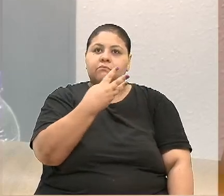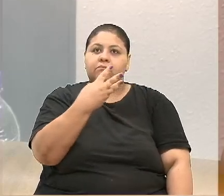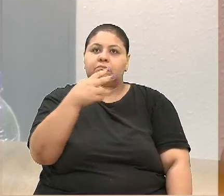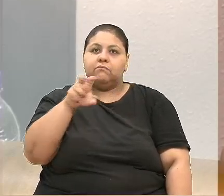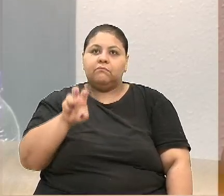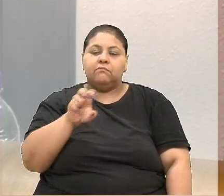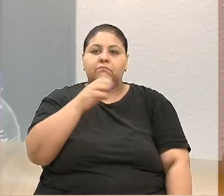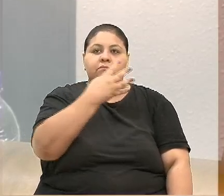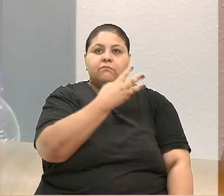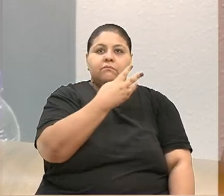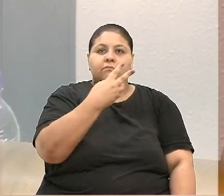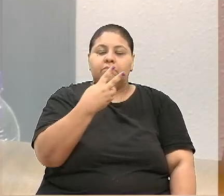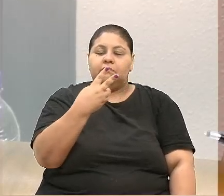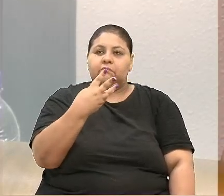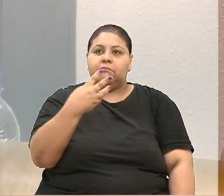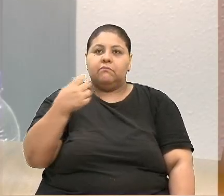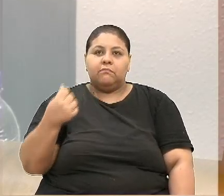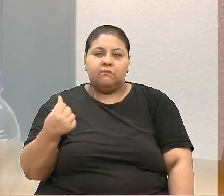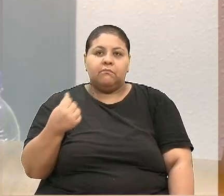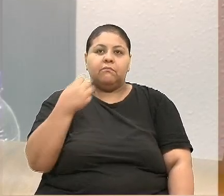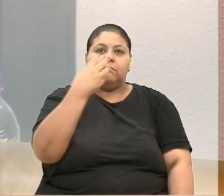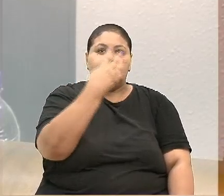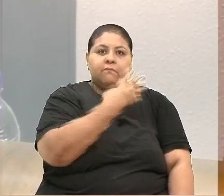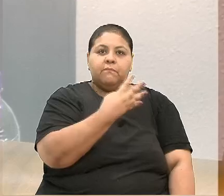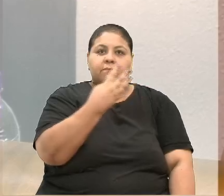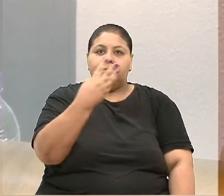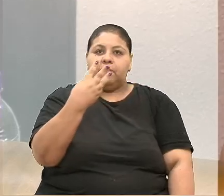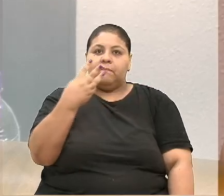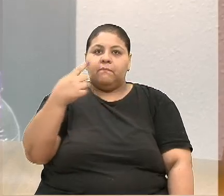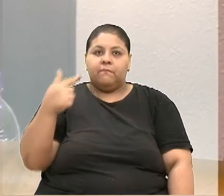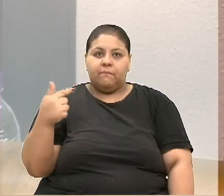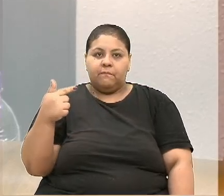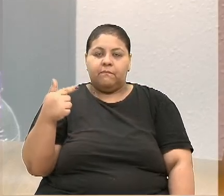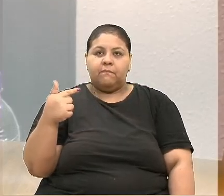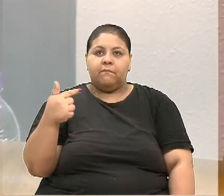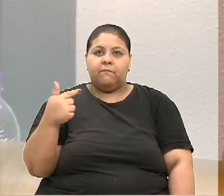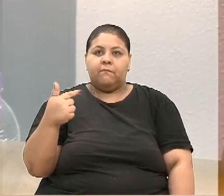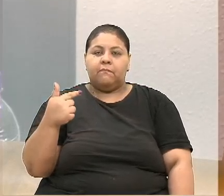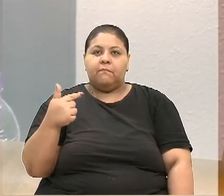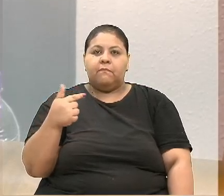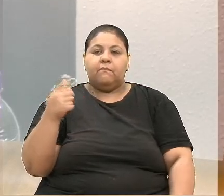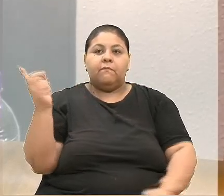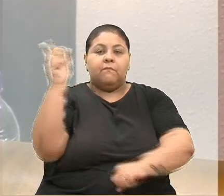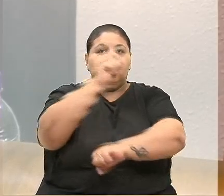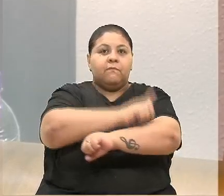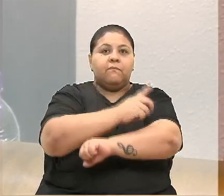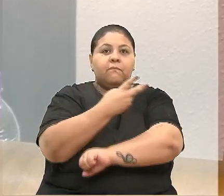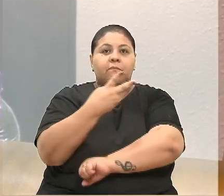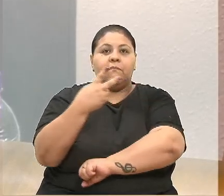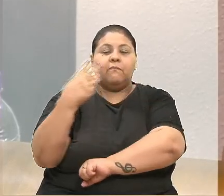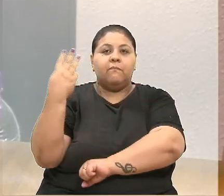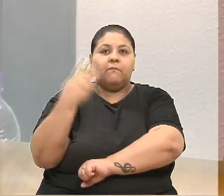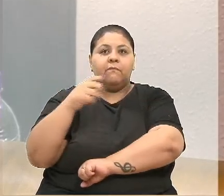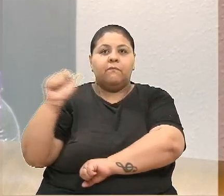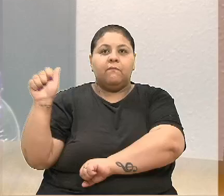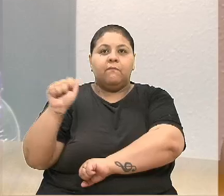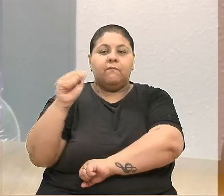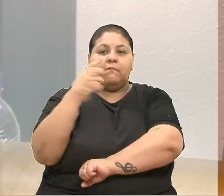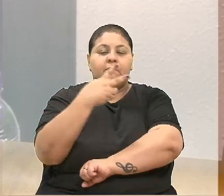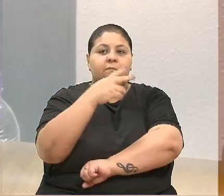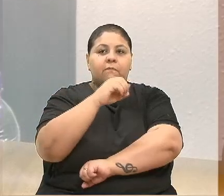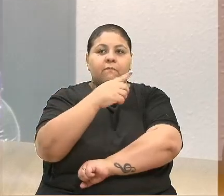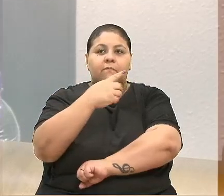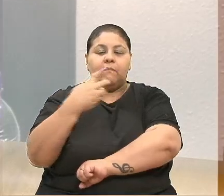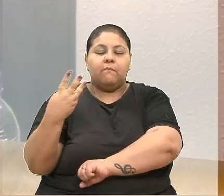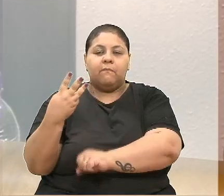435, 436 e 437, datadas de 23 de agosto de 2013.